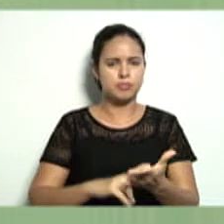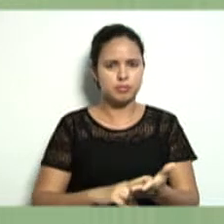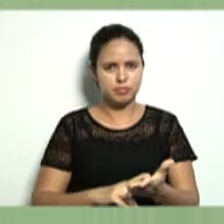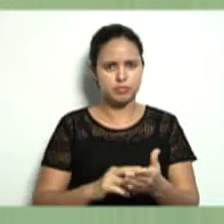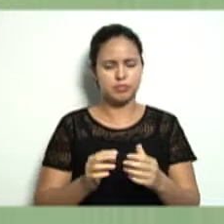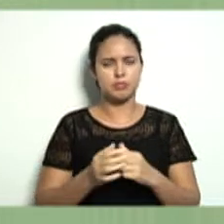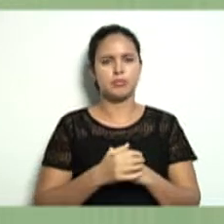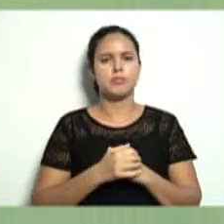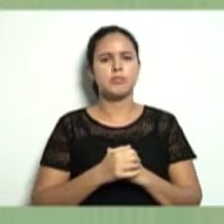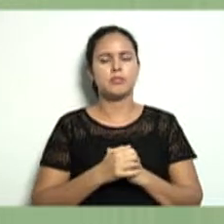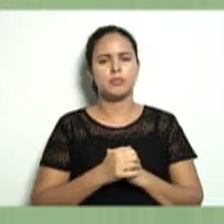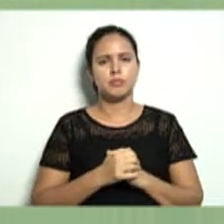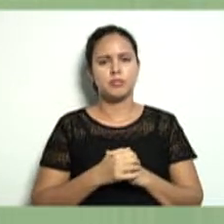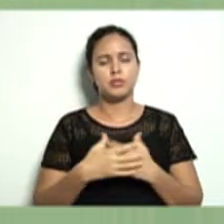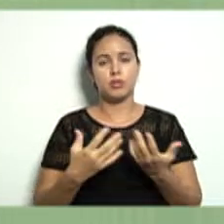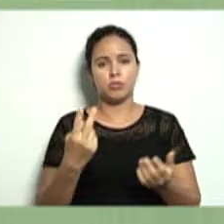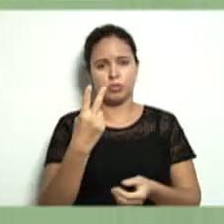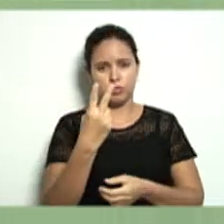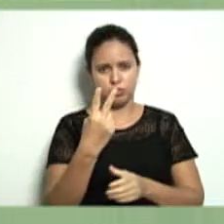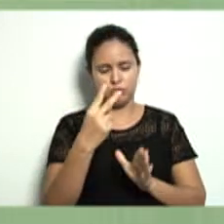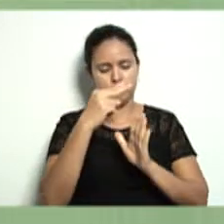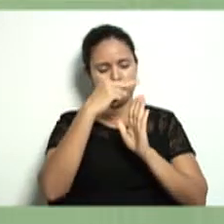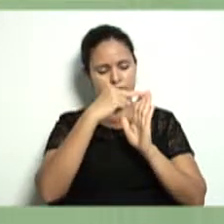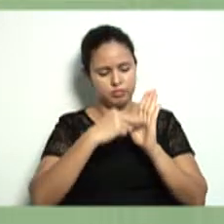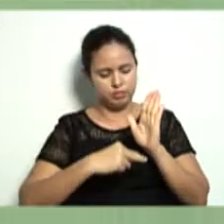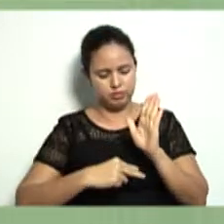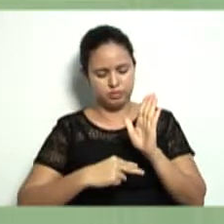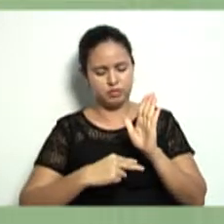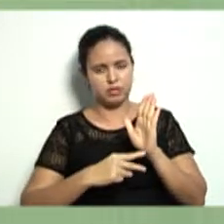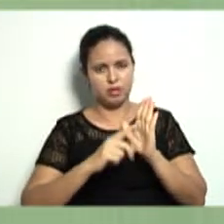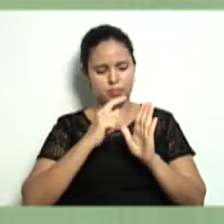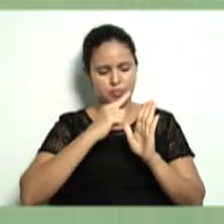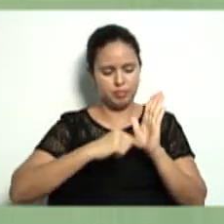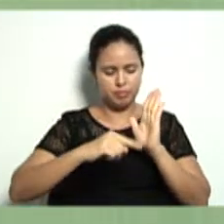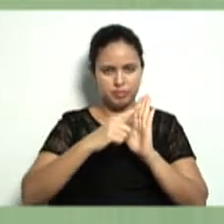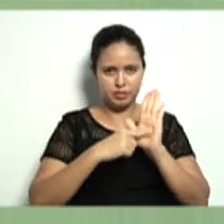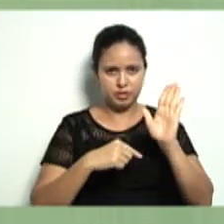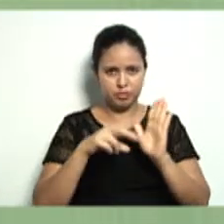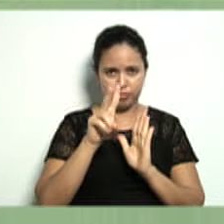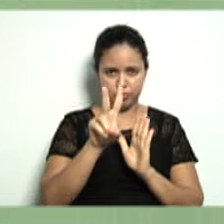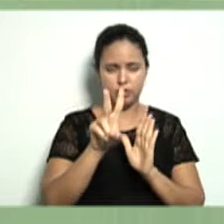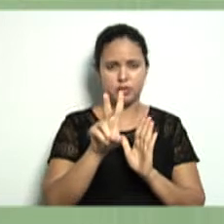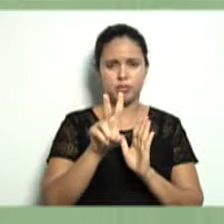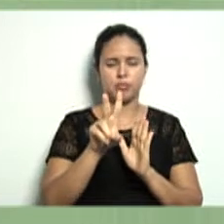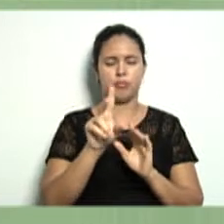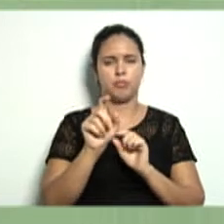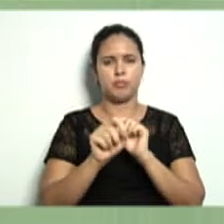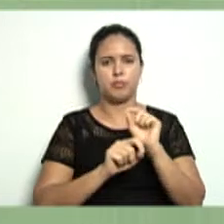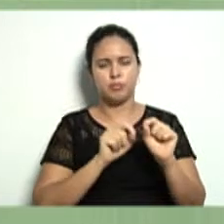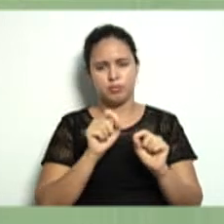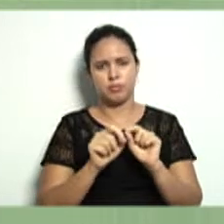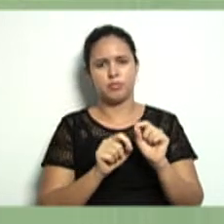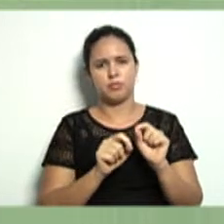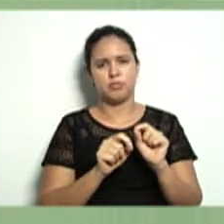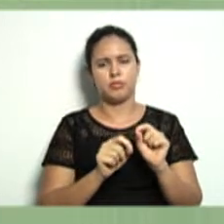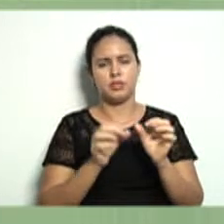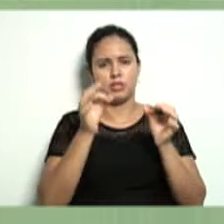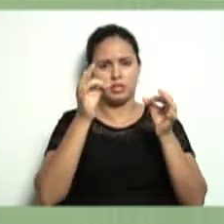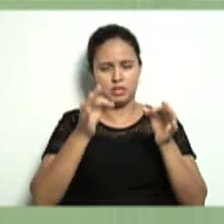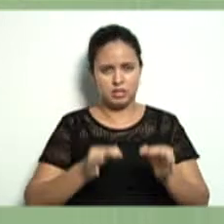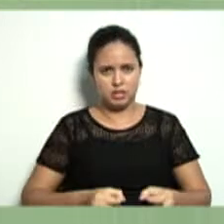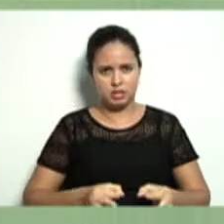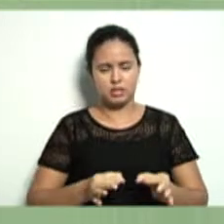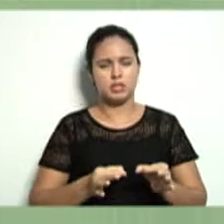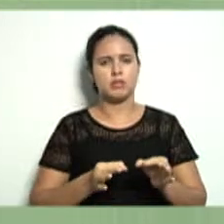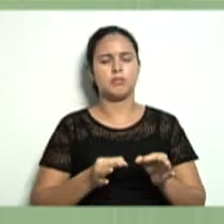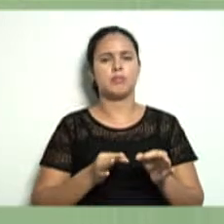Então, a questão 2, assinale com a letra V a assertiva apresentada, se a